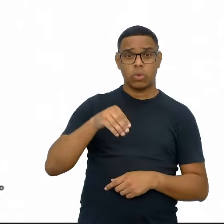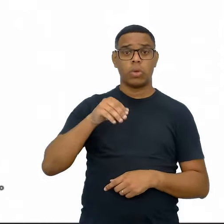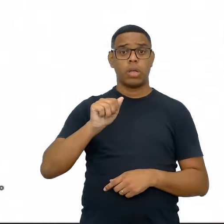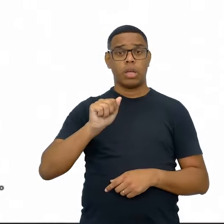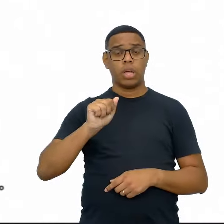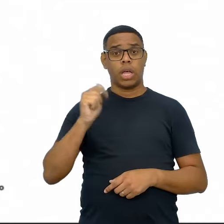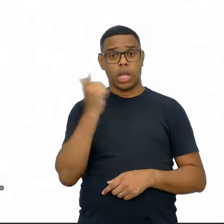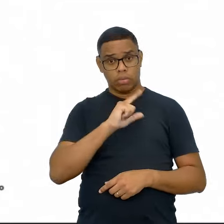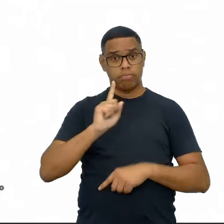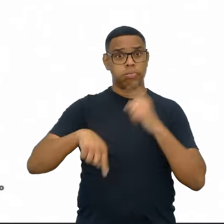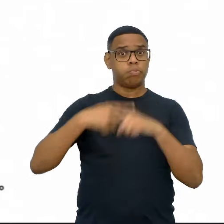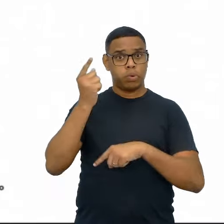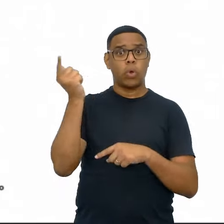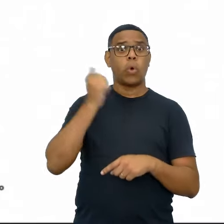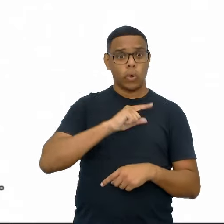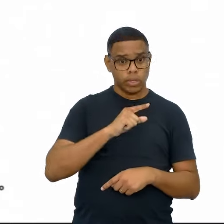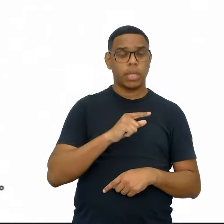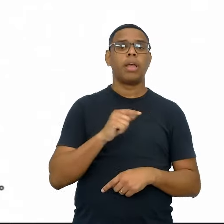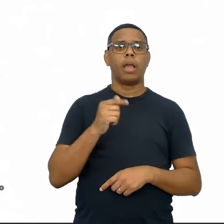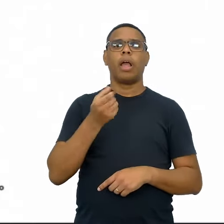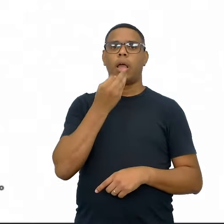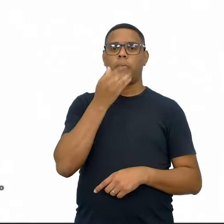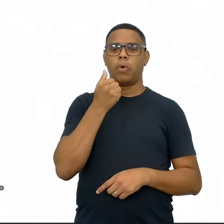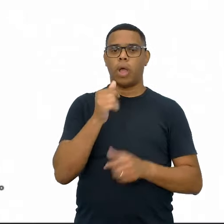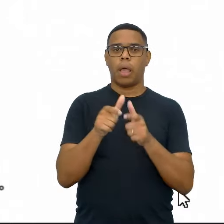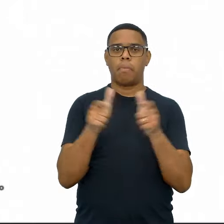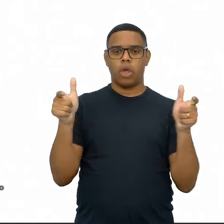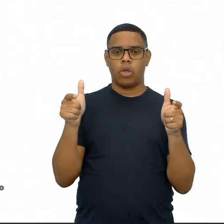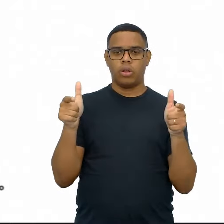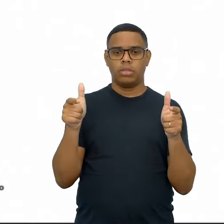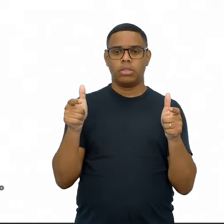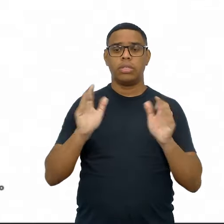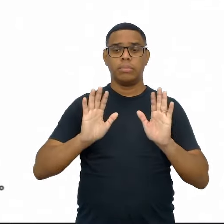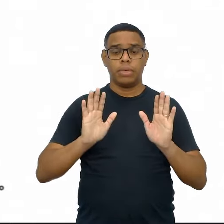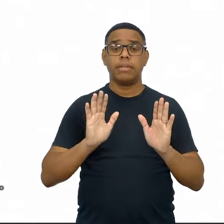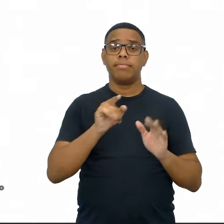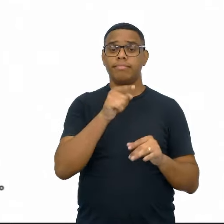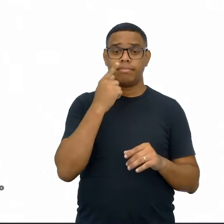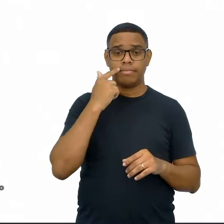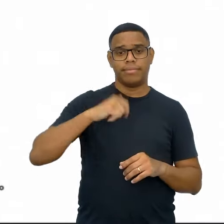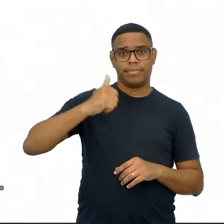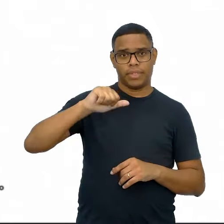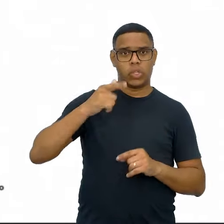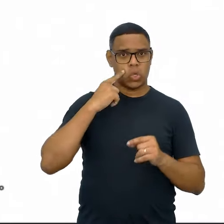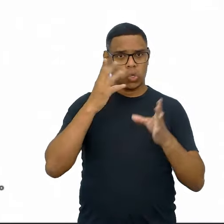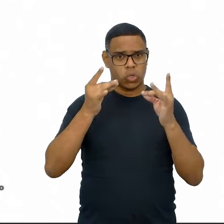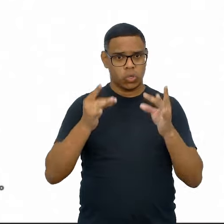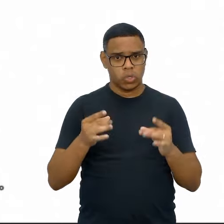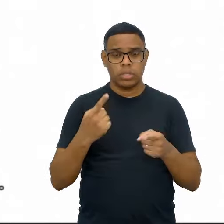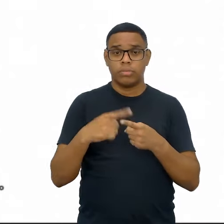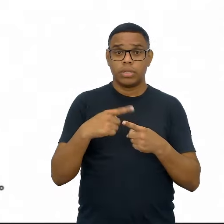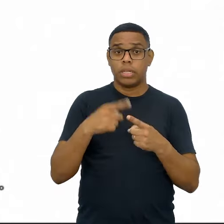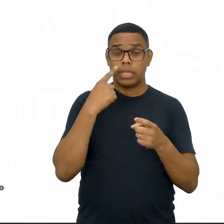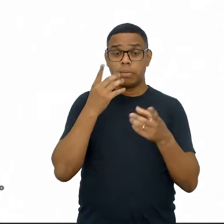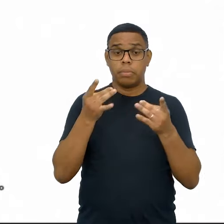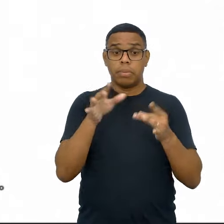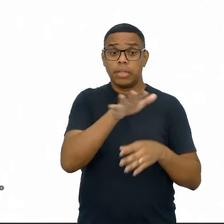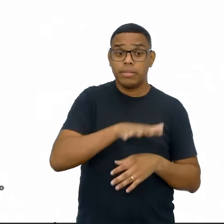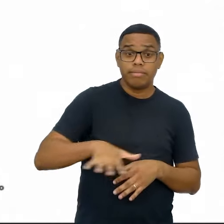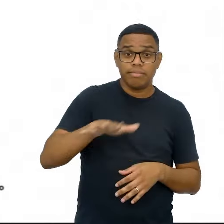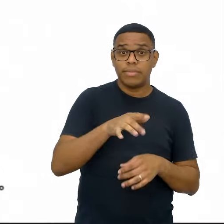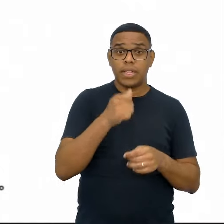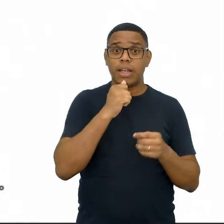né, o que aparentemente, né, parece ser, né. Mas nós vamos continuar a nossa análise aí, porque isso aqui é um olhar macro, né?